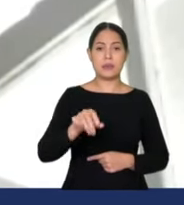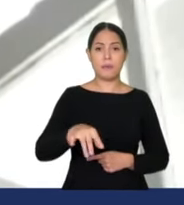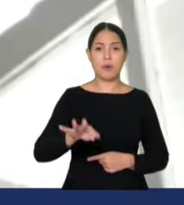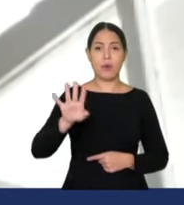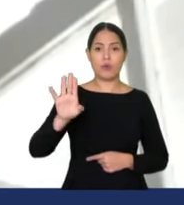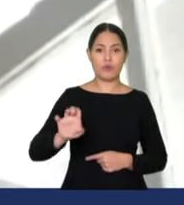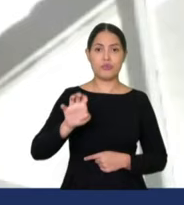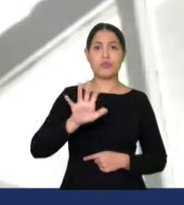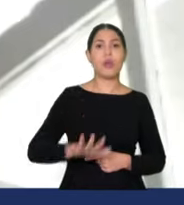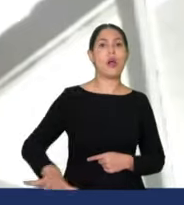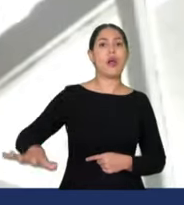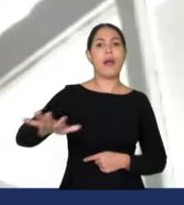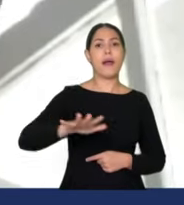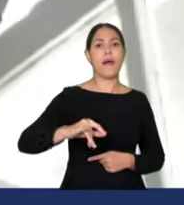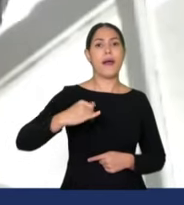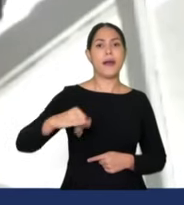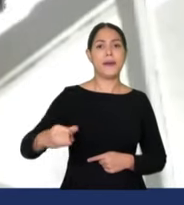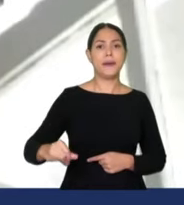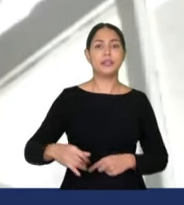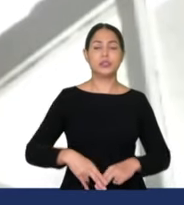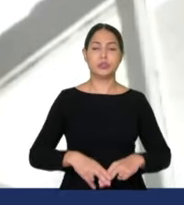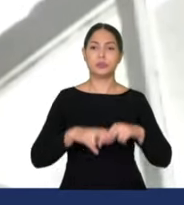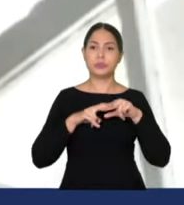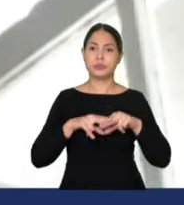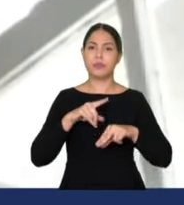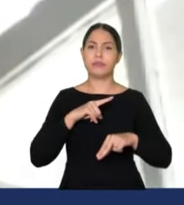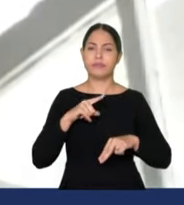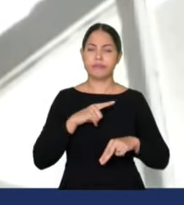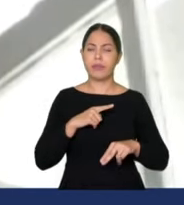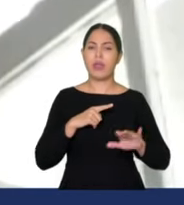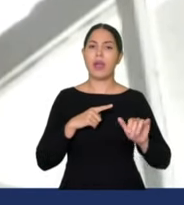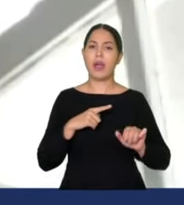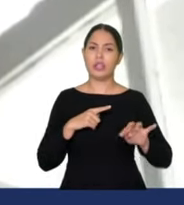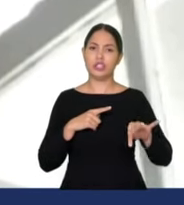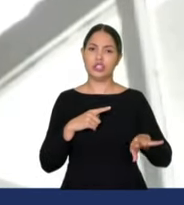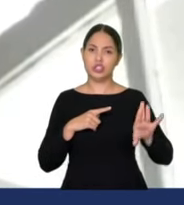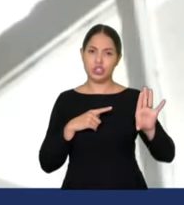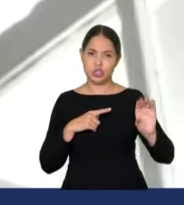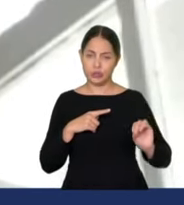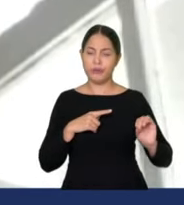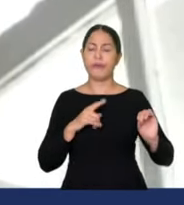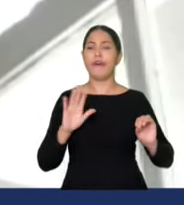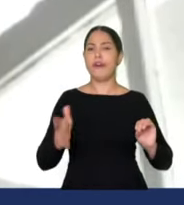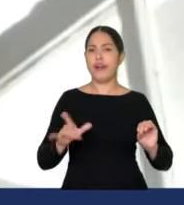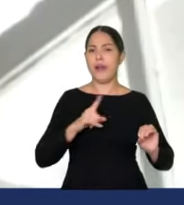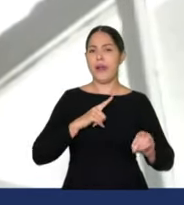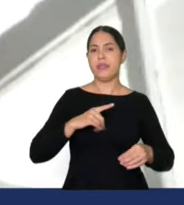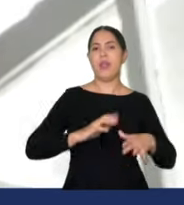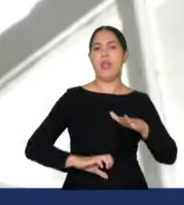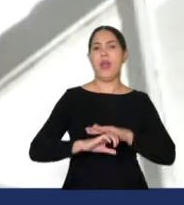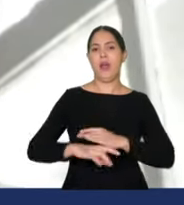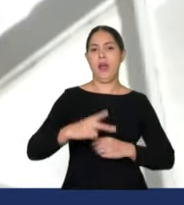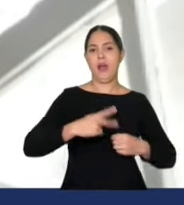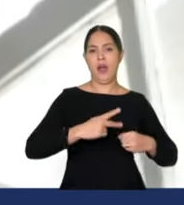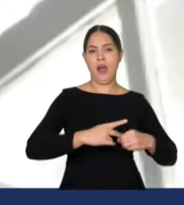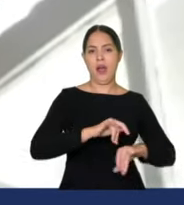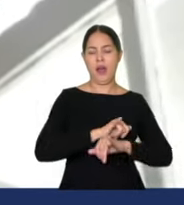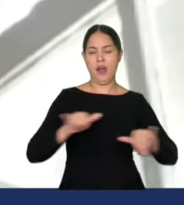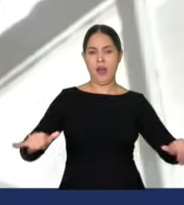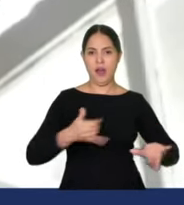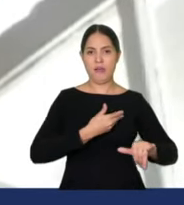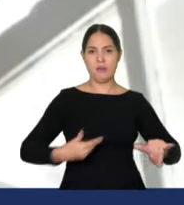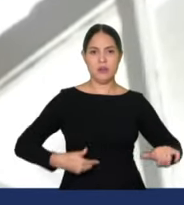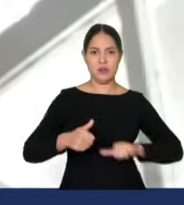por exemplo, das vendas de ativos, que já ocorre na Petrobras, e agora a gente está vendo esse debate sobre a privatização tanto da Eletrobras quanto